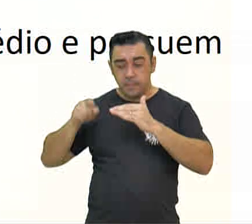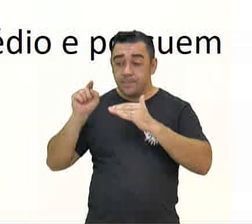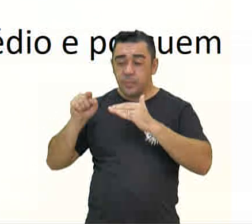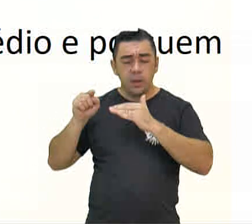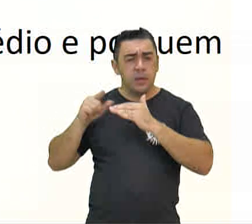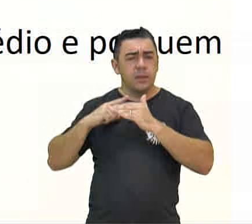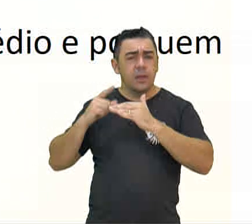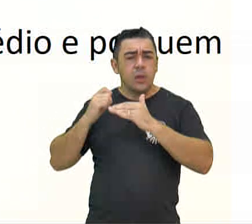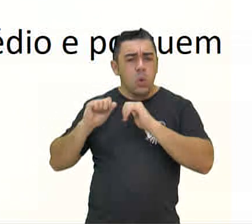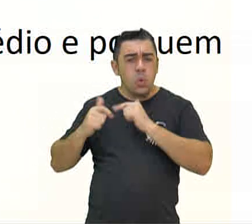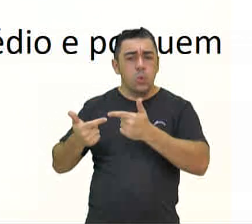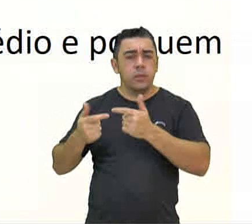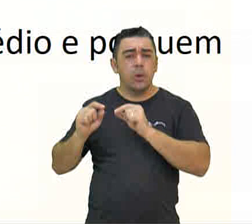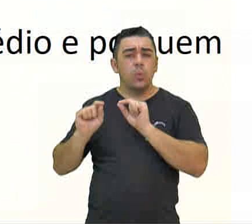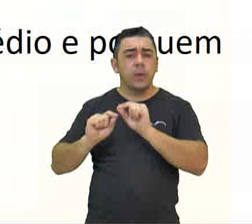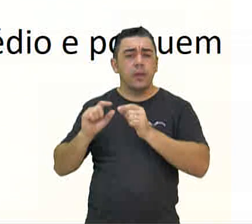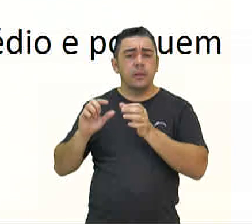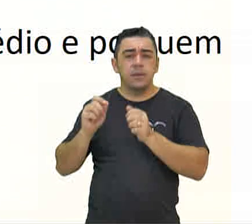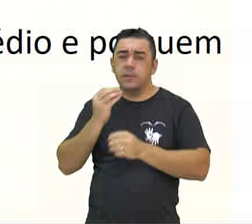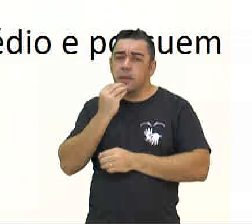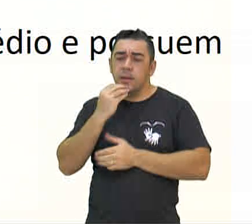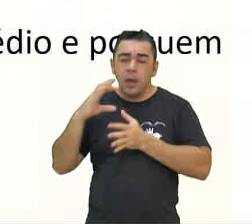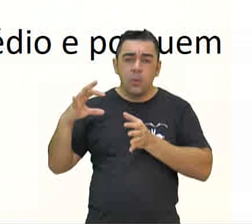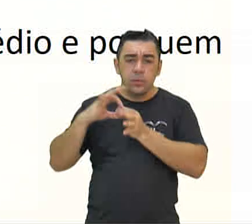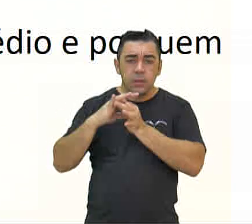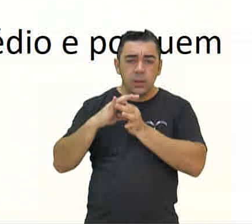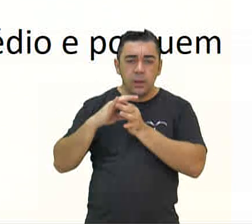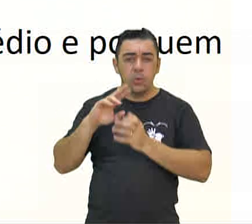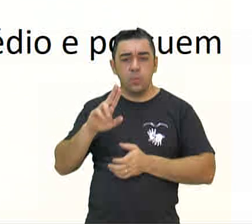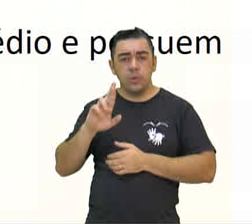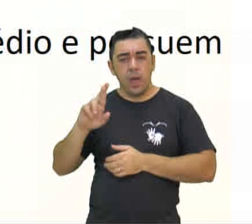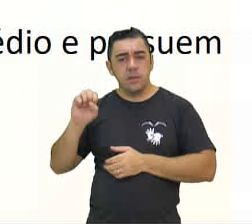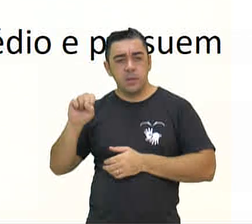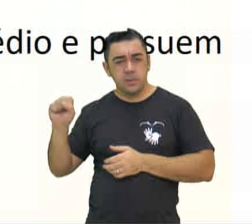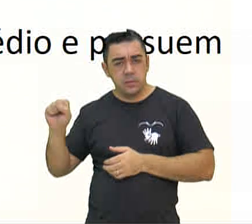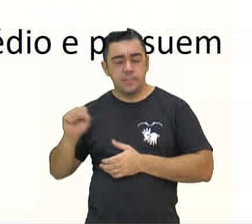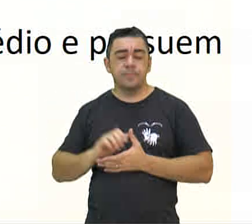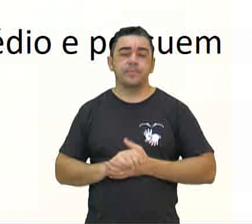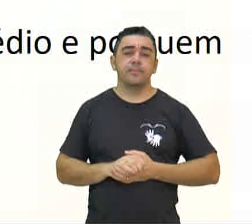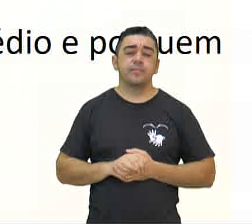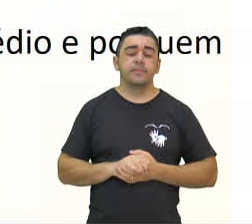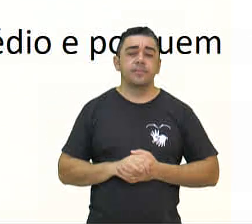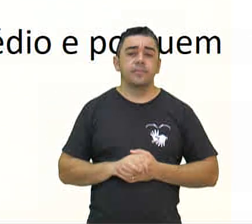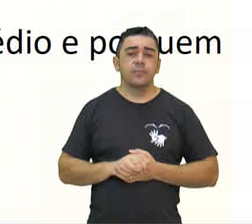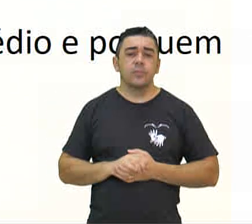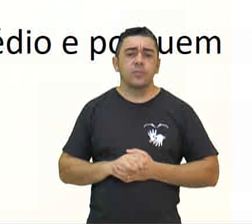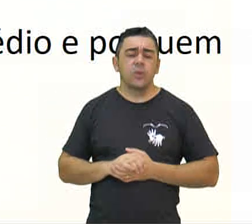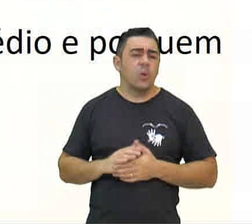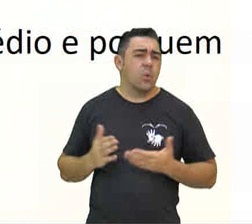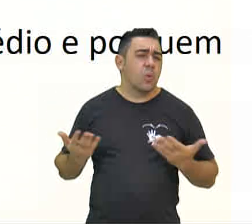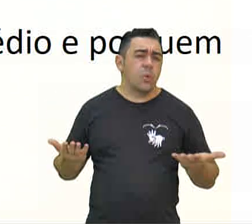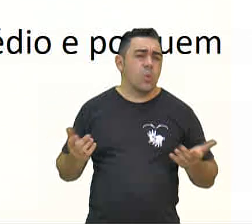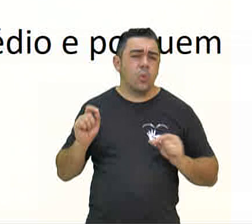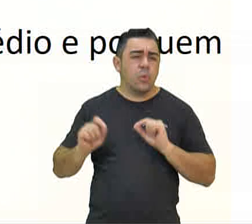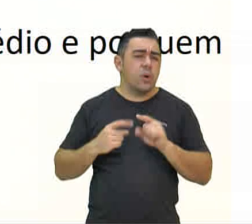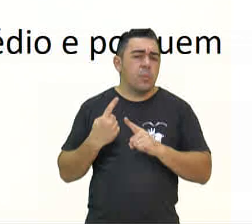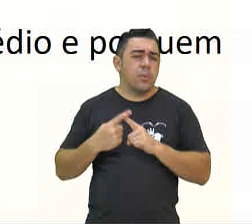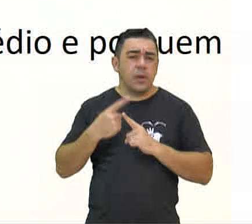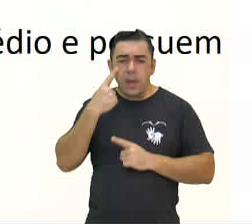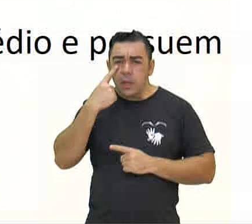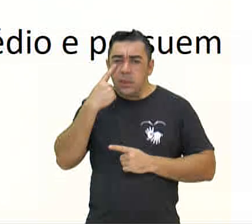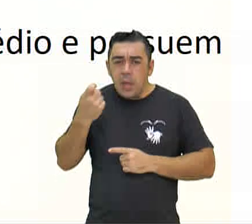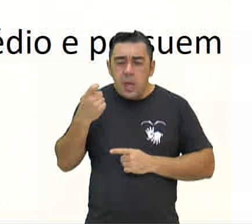mantê-las unidas. A Federação Russa, o A com crase ali, né? O que justifica o interesse